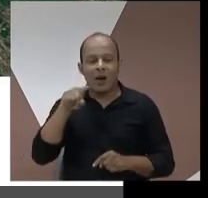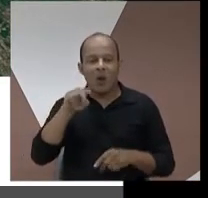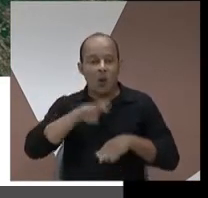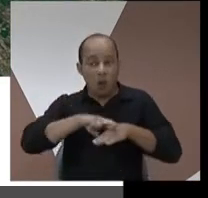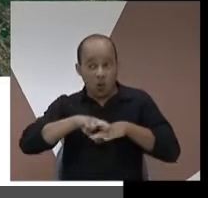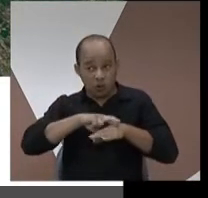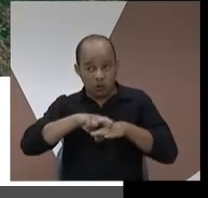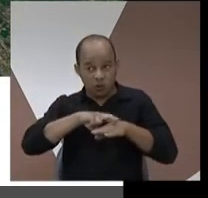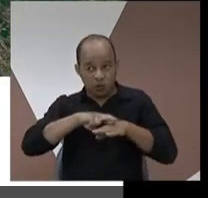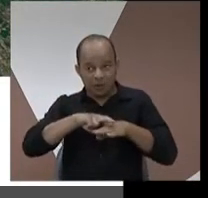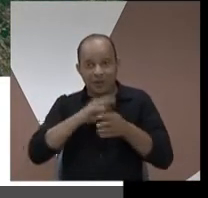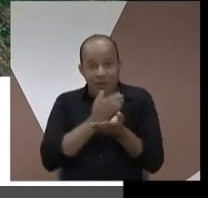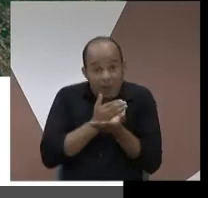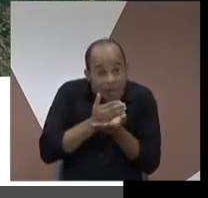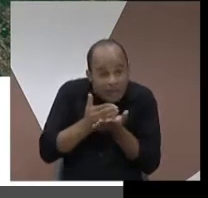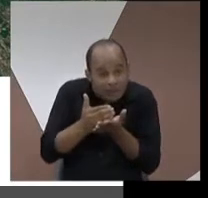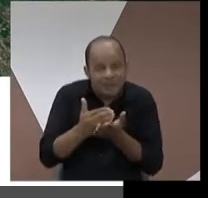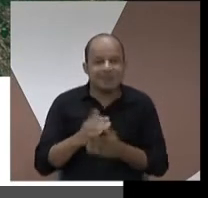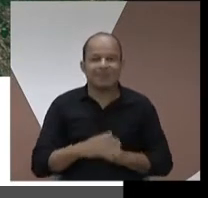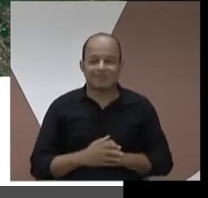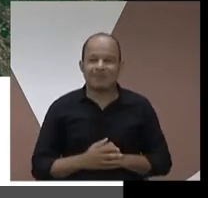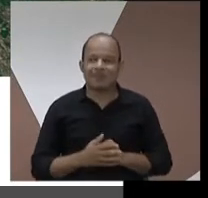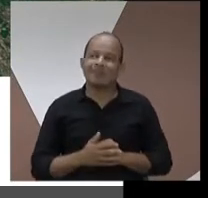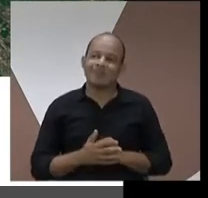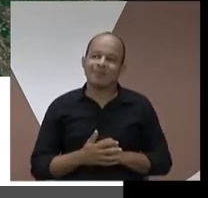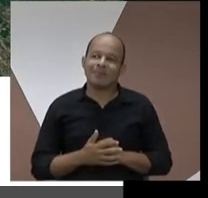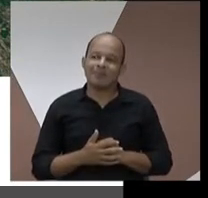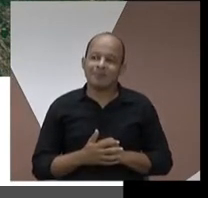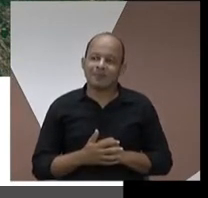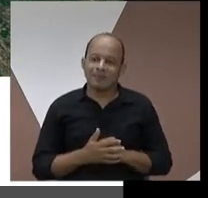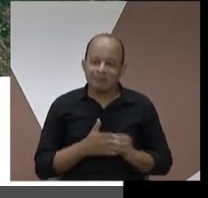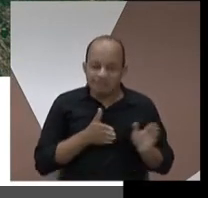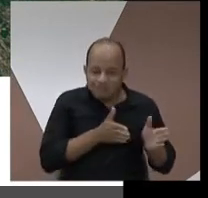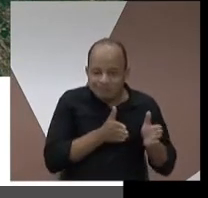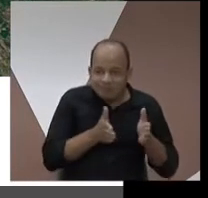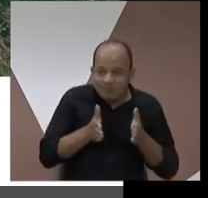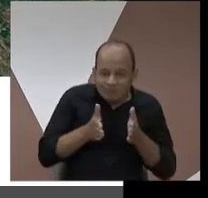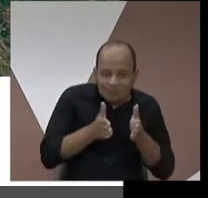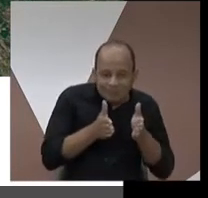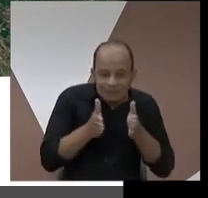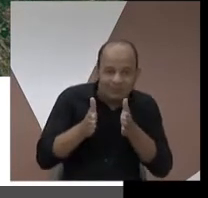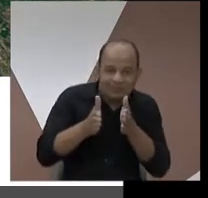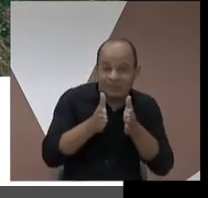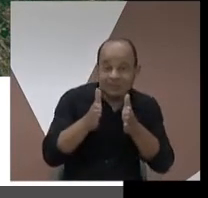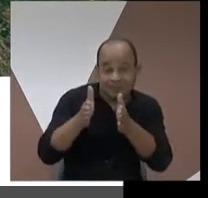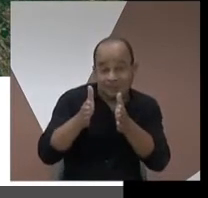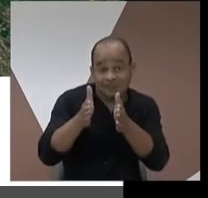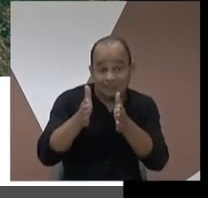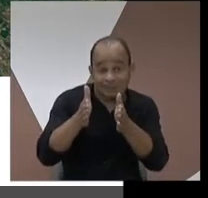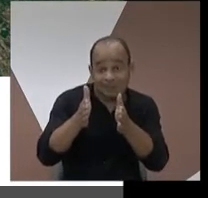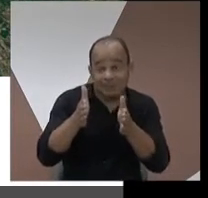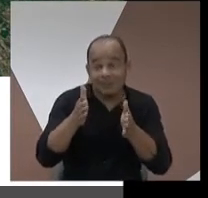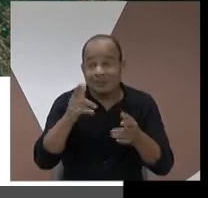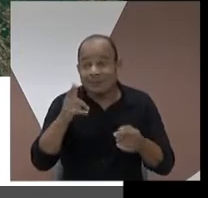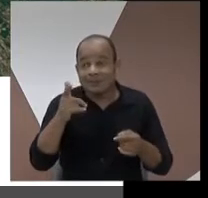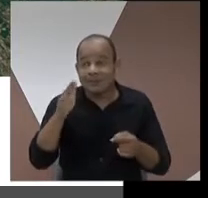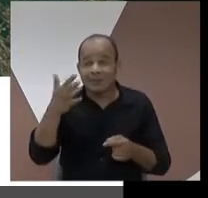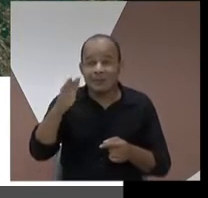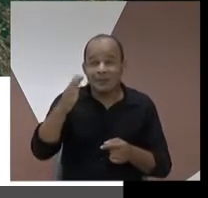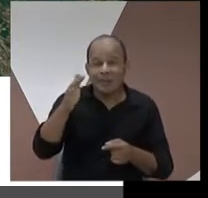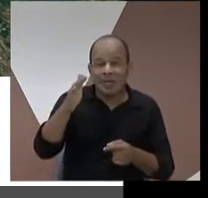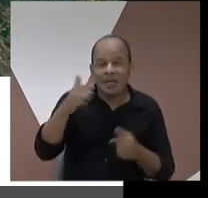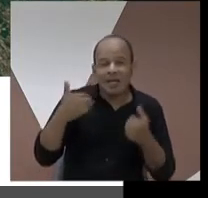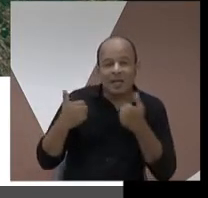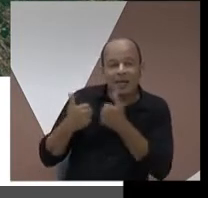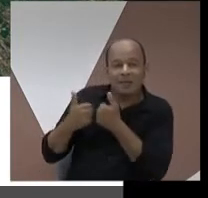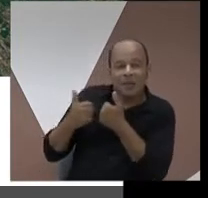né? Ele passa ali, se vocês forem olhar, ele passa logo acima da represa da